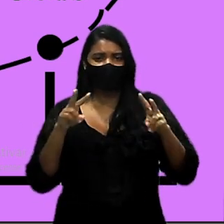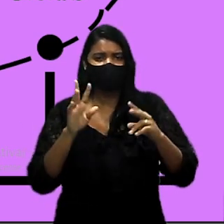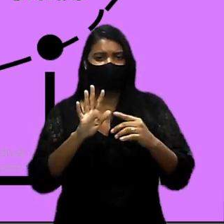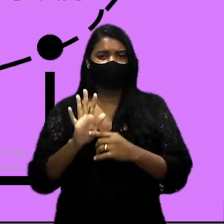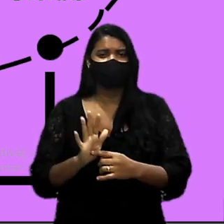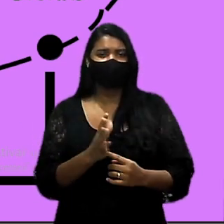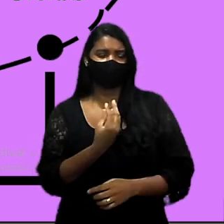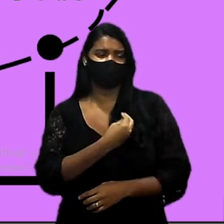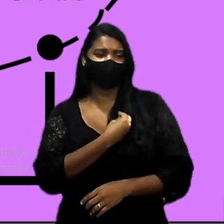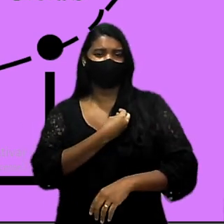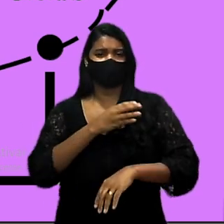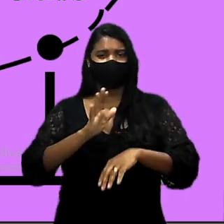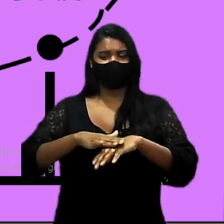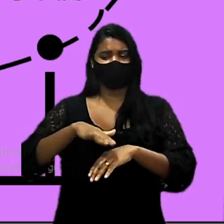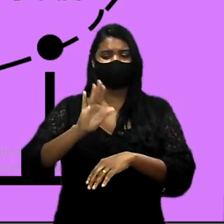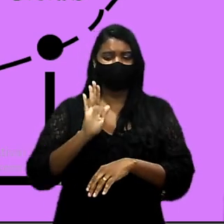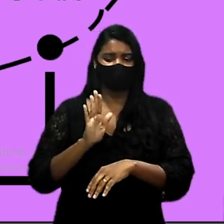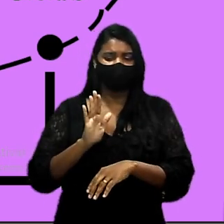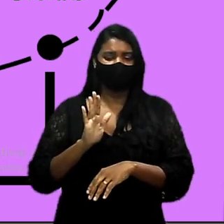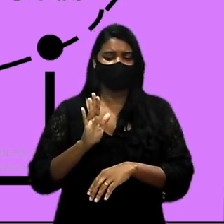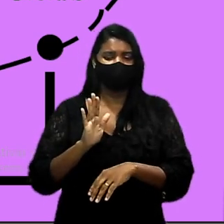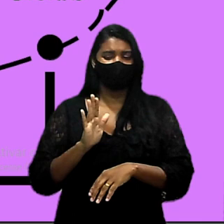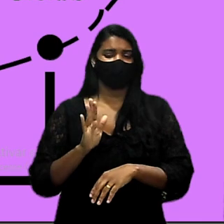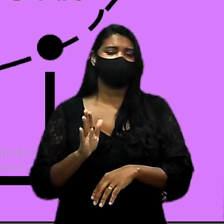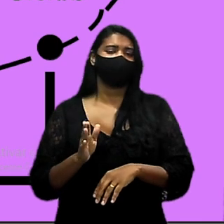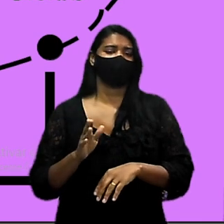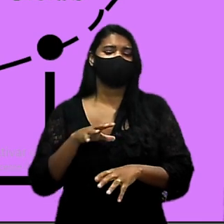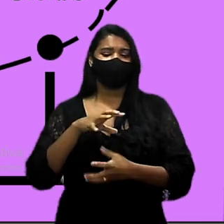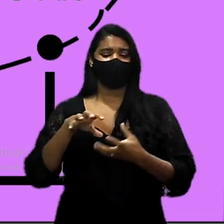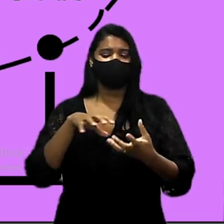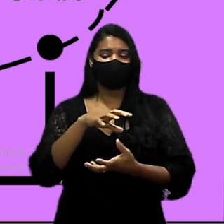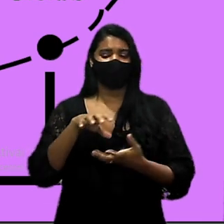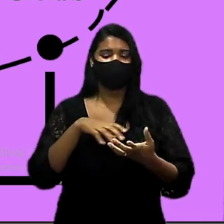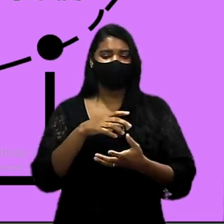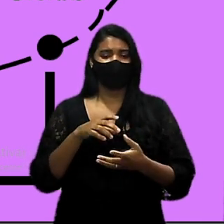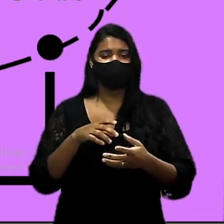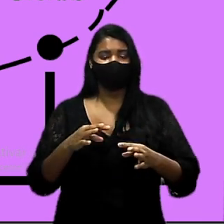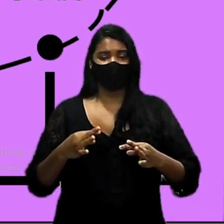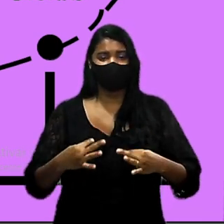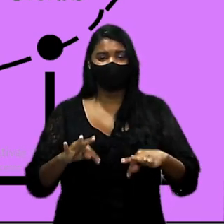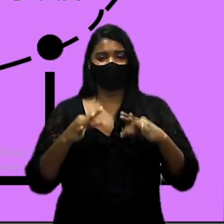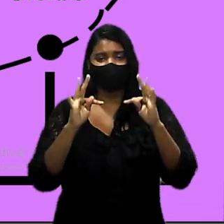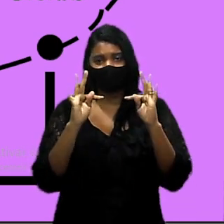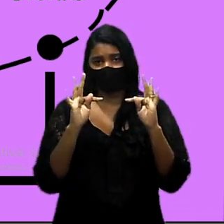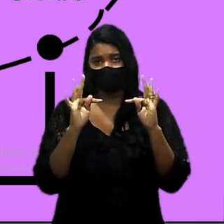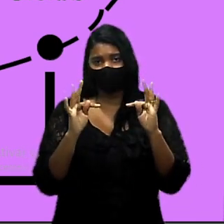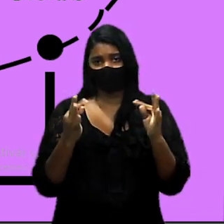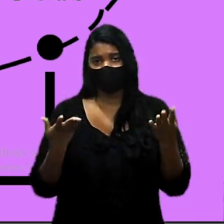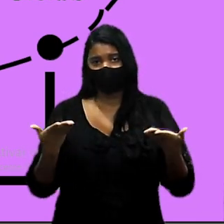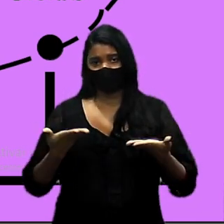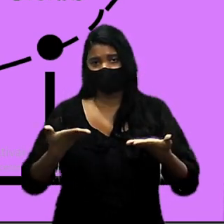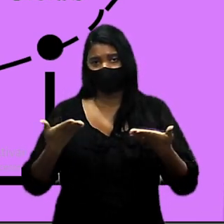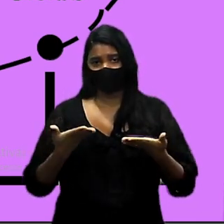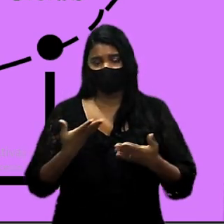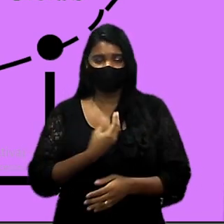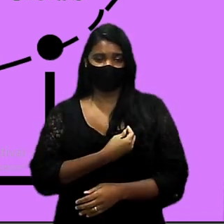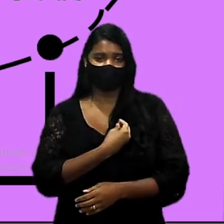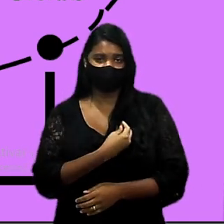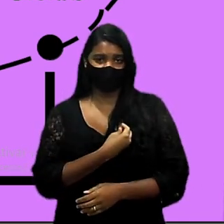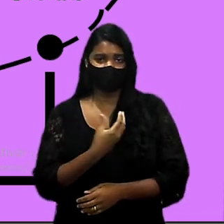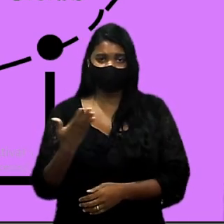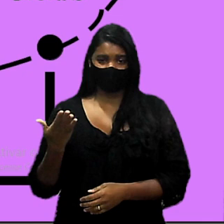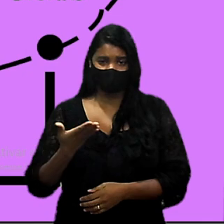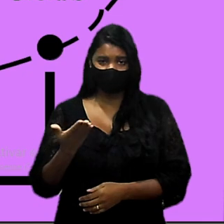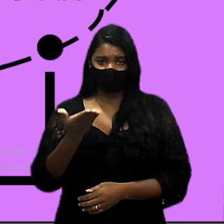e a viver mais em cima do chamado ambiente da Revolução Digital, que é essa que nós vivenciamos e é essa